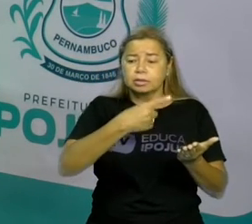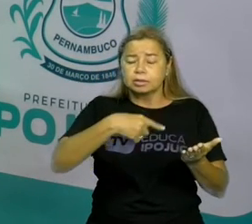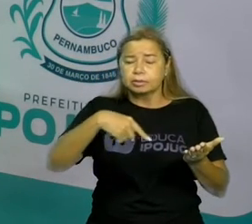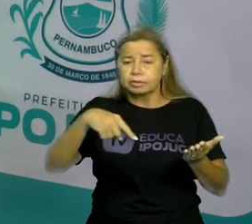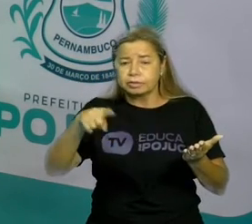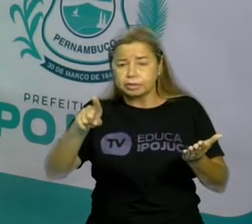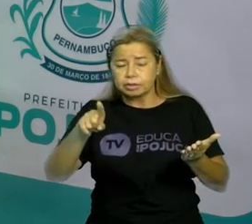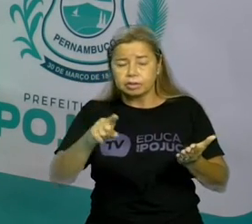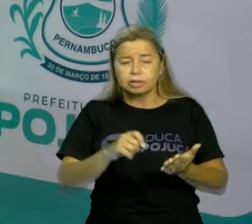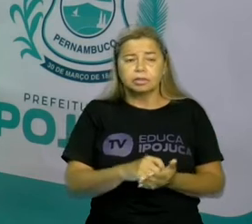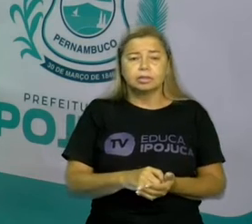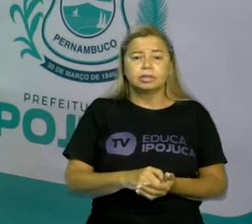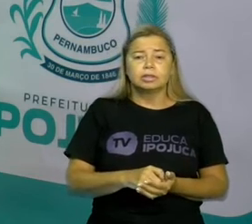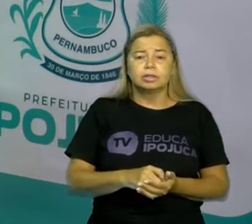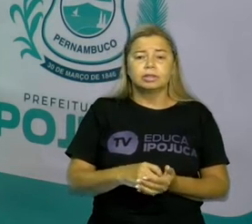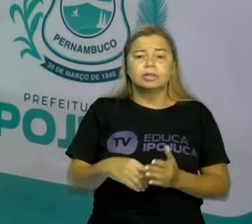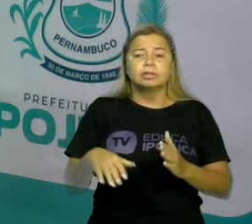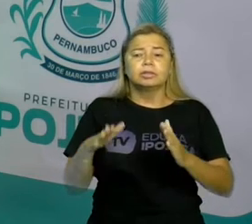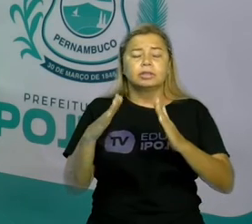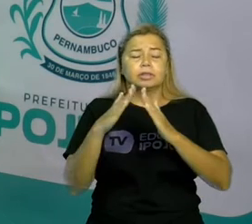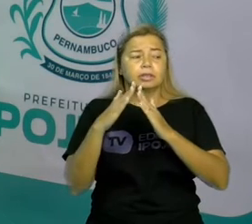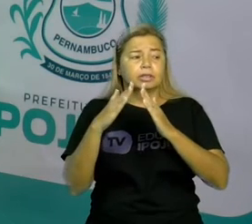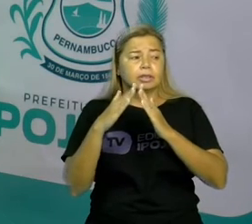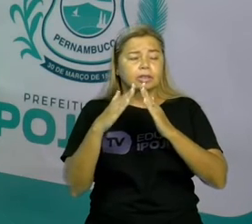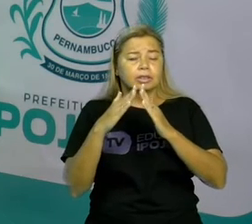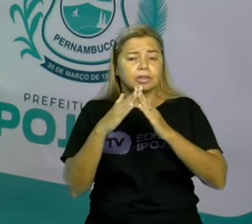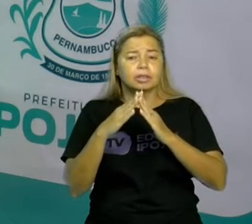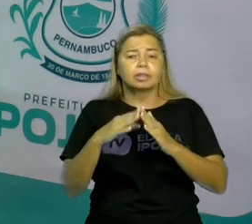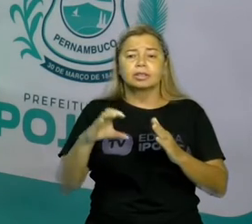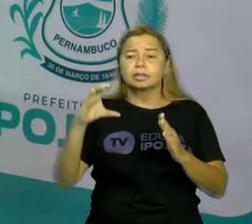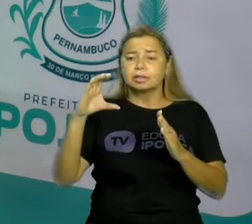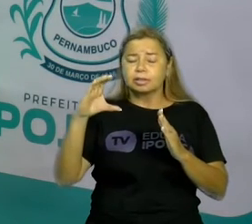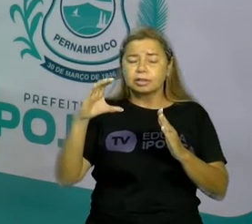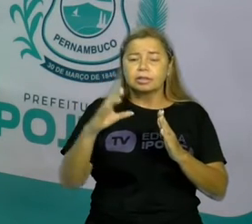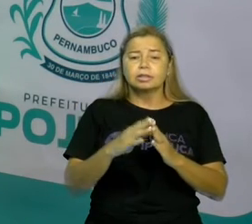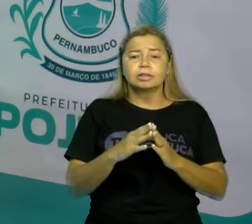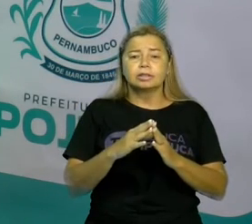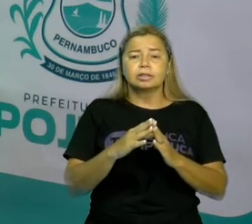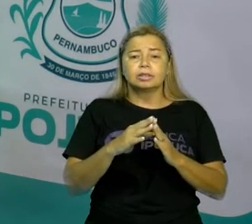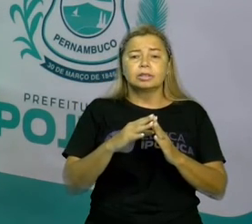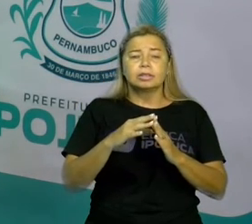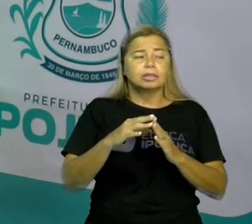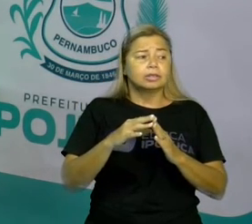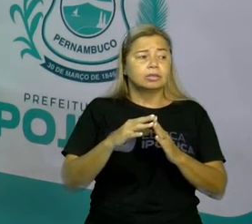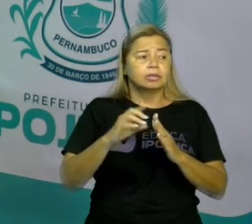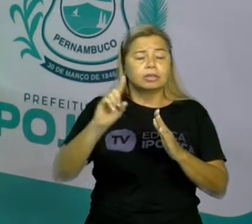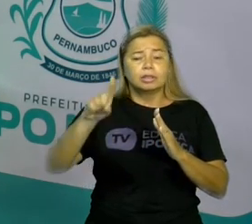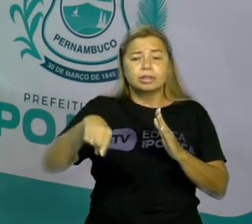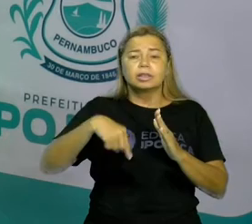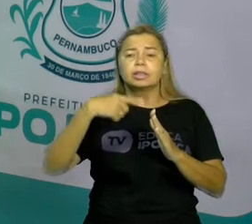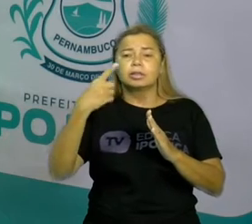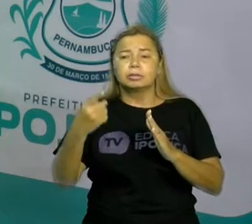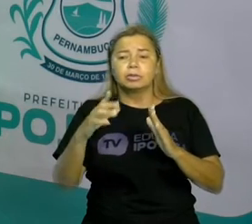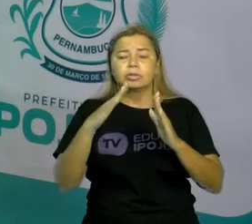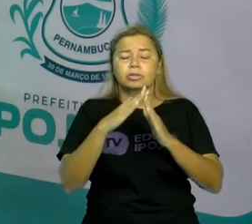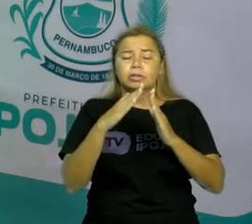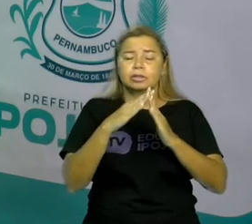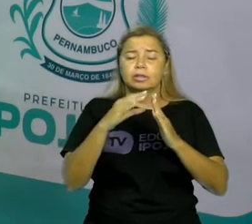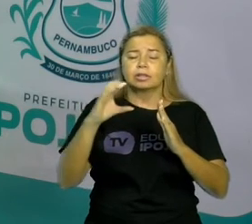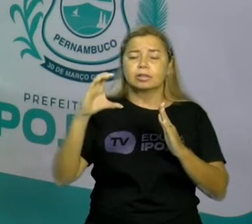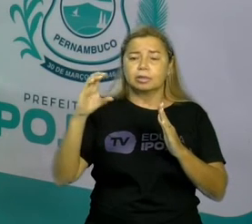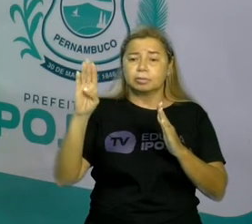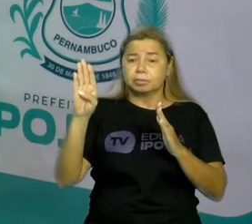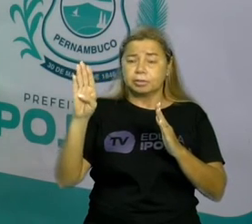pizza boa postar na casa cê tá certo entregar pizza na Casa